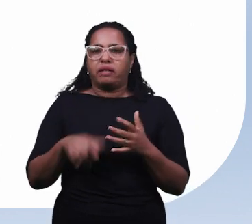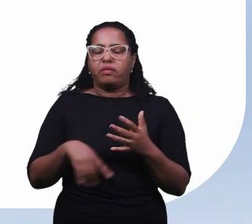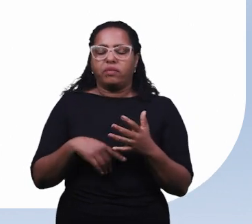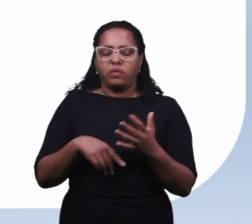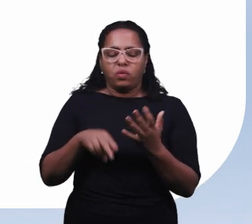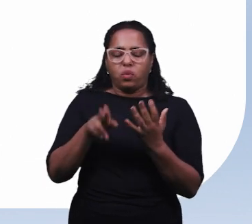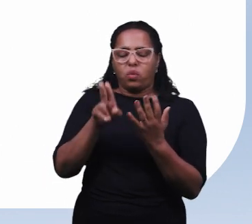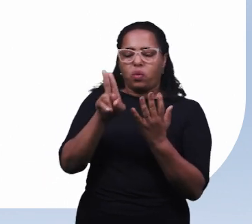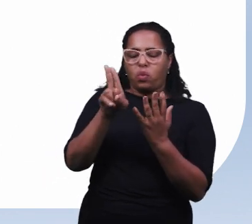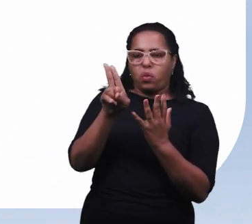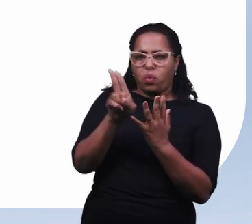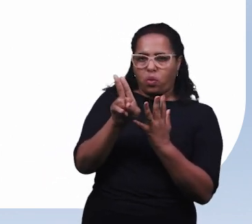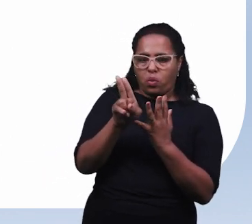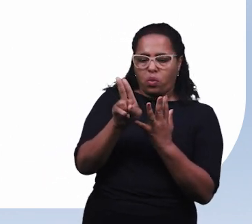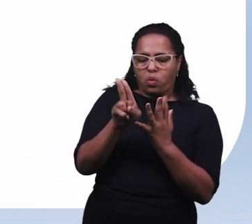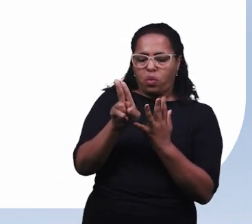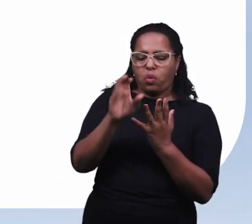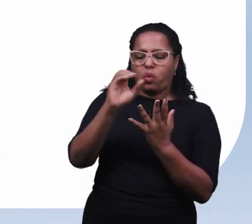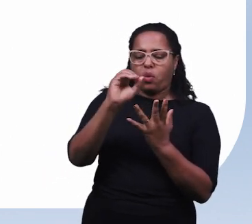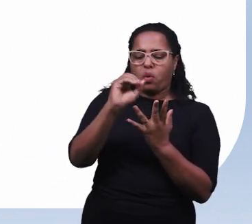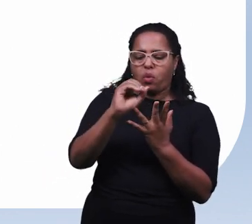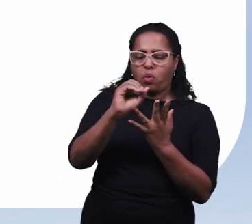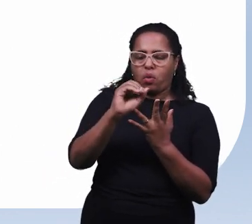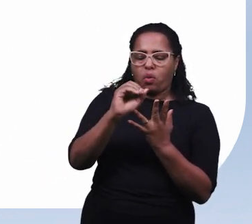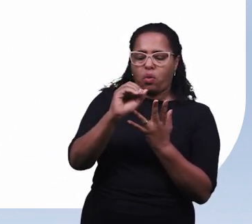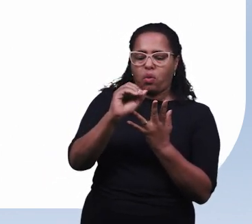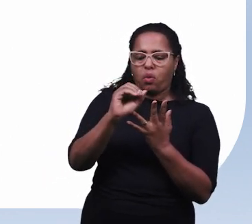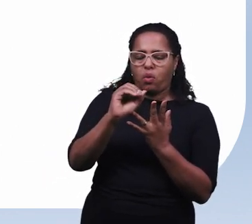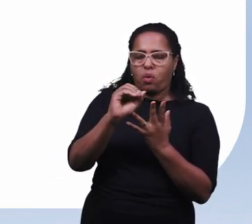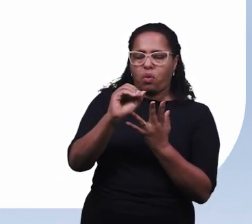temos U, O,